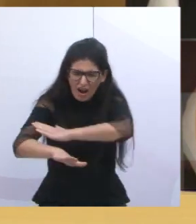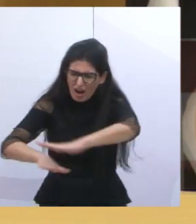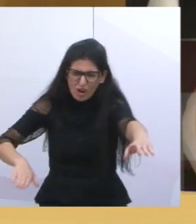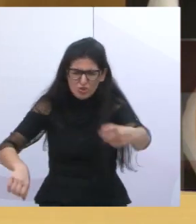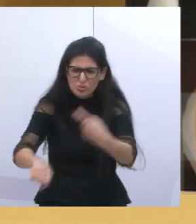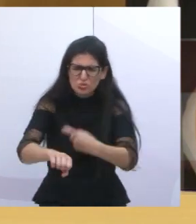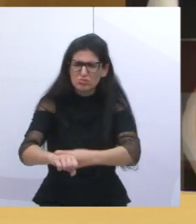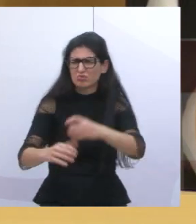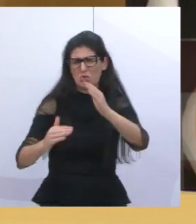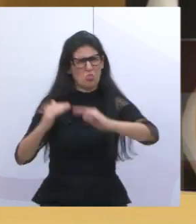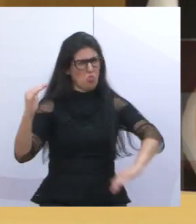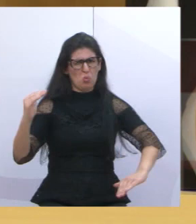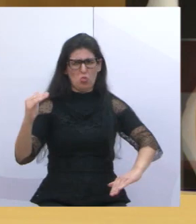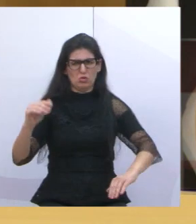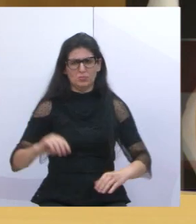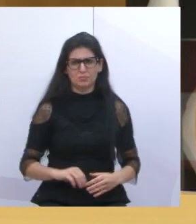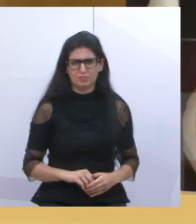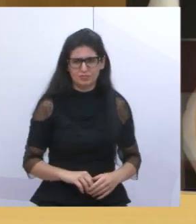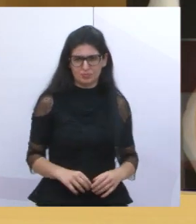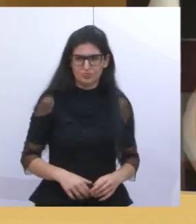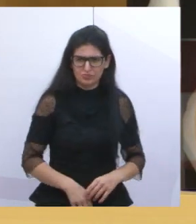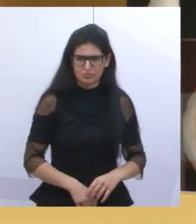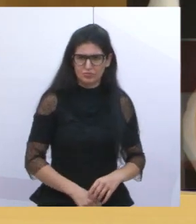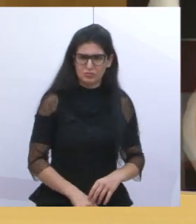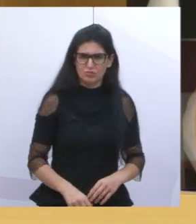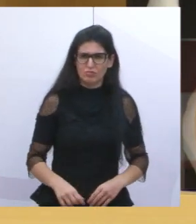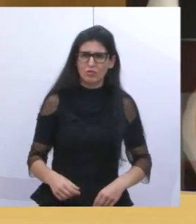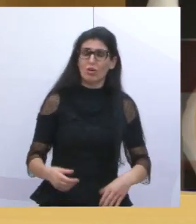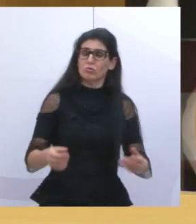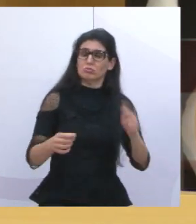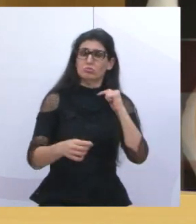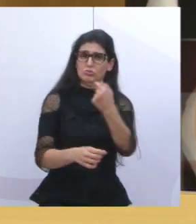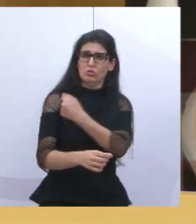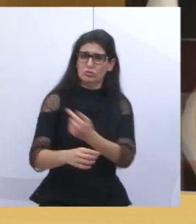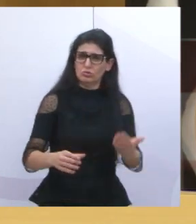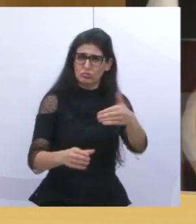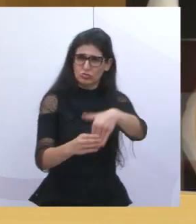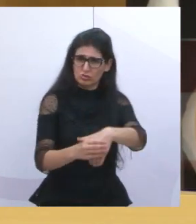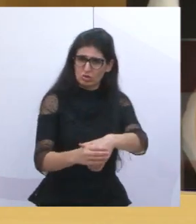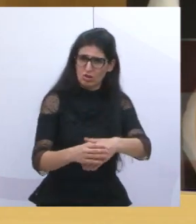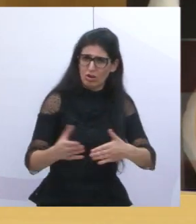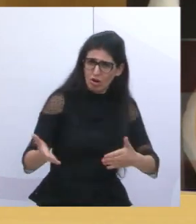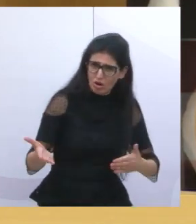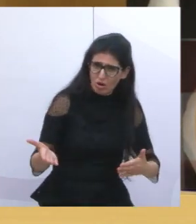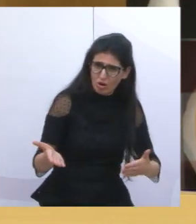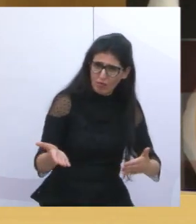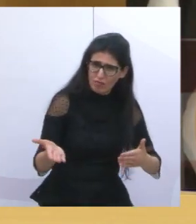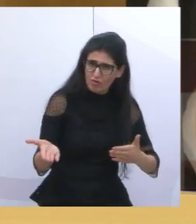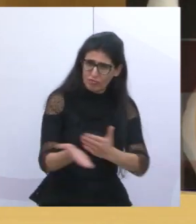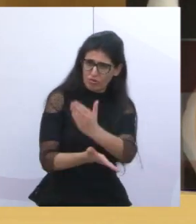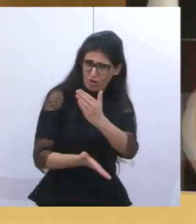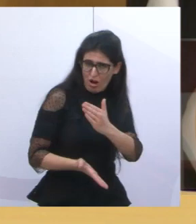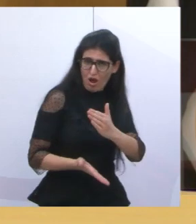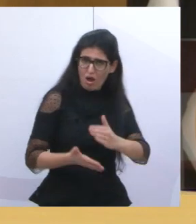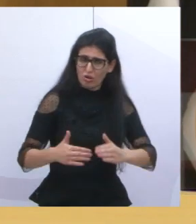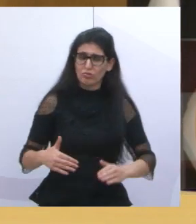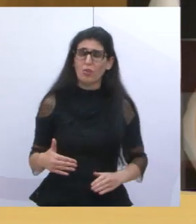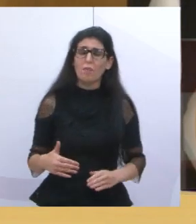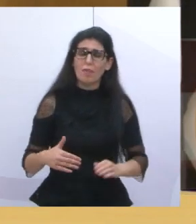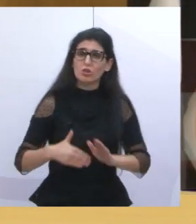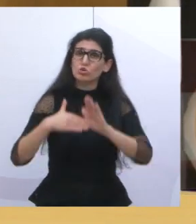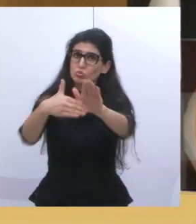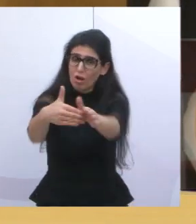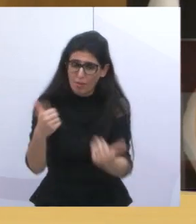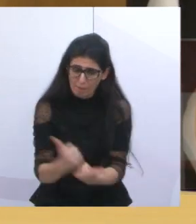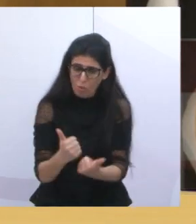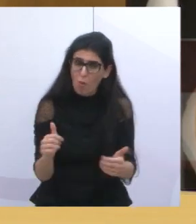votar favorável a esse projeto, conto com o apoio de vocês aí, dos demais também, para poder a gente levar esse benefício para aquelas pessoas que mais precisam, que